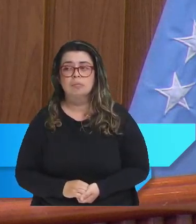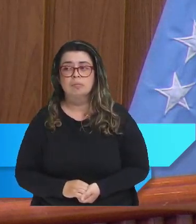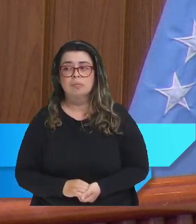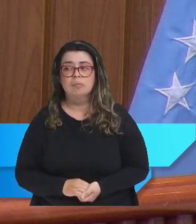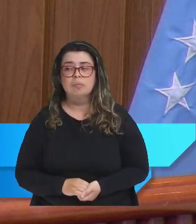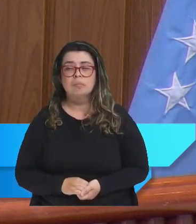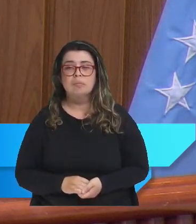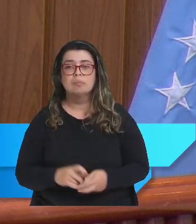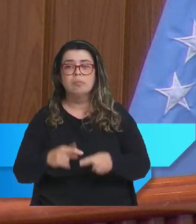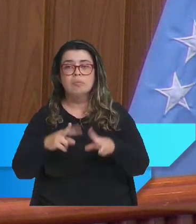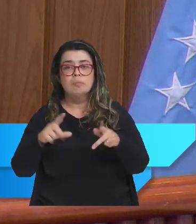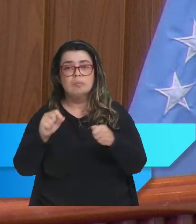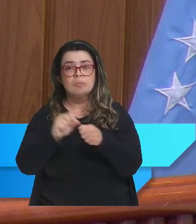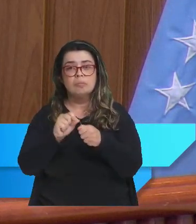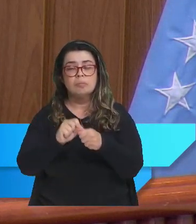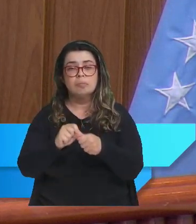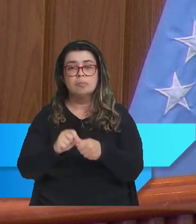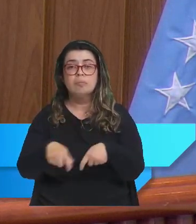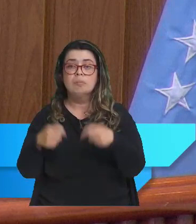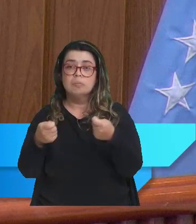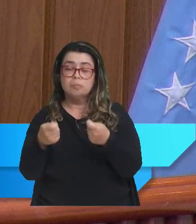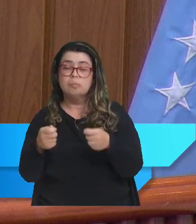fizemos, que nós precisamos, porque